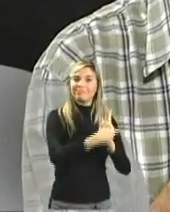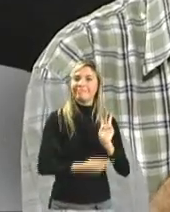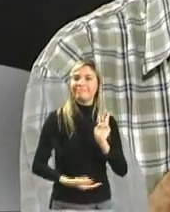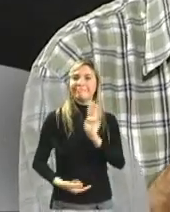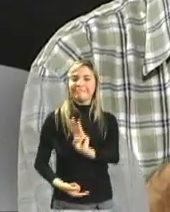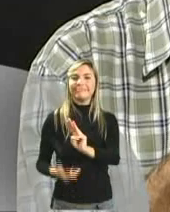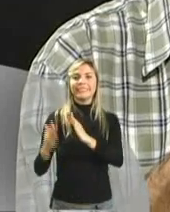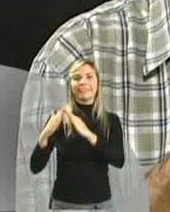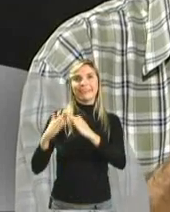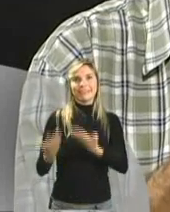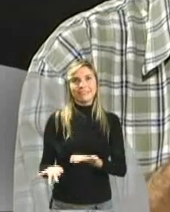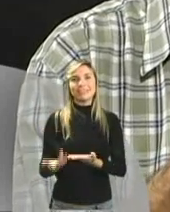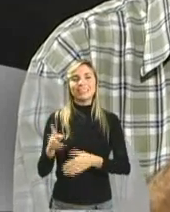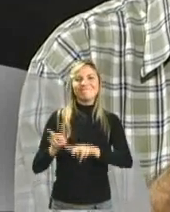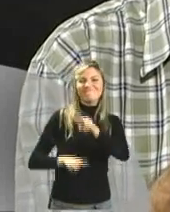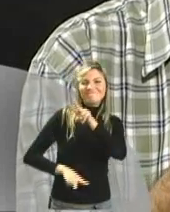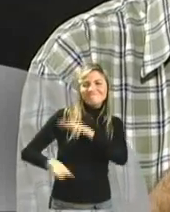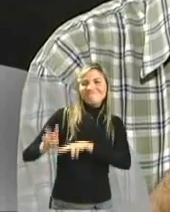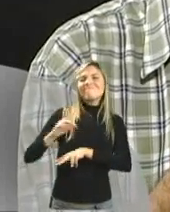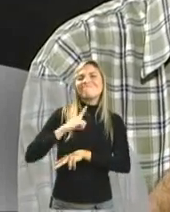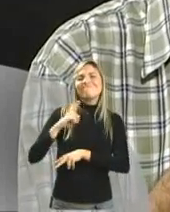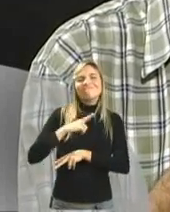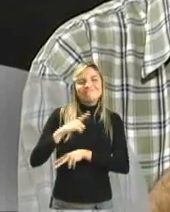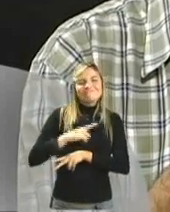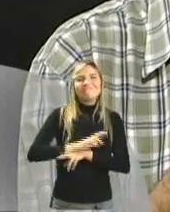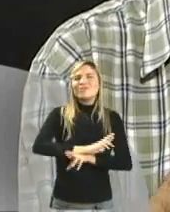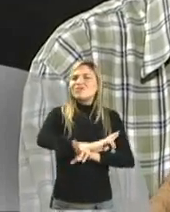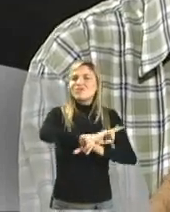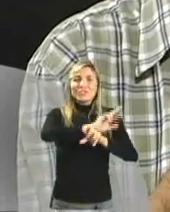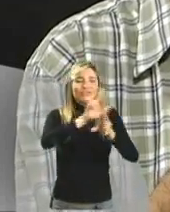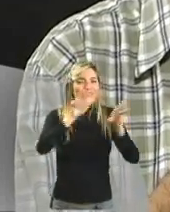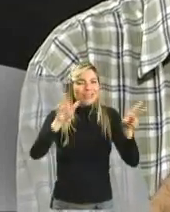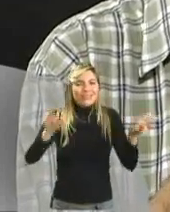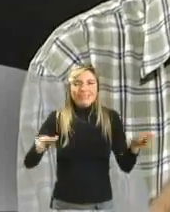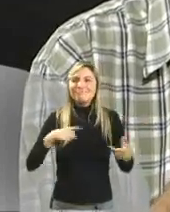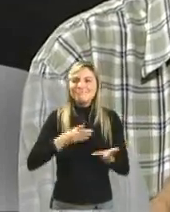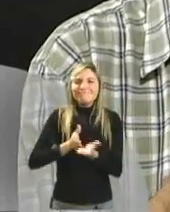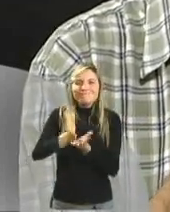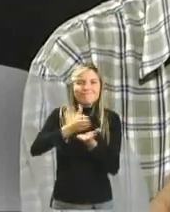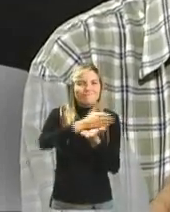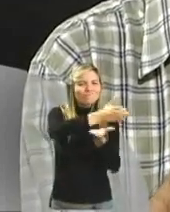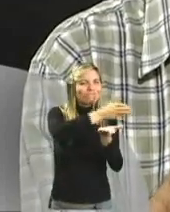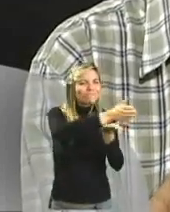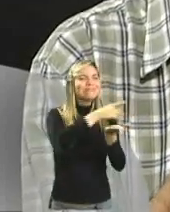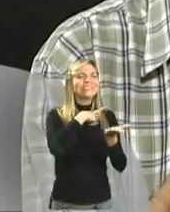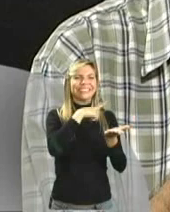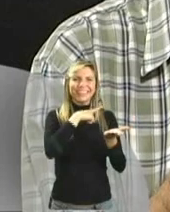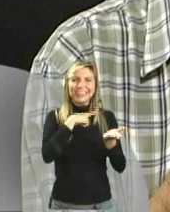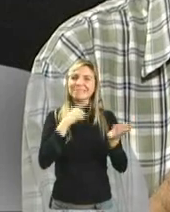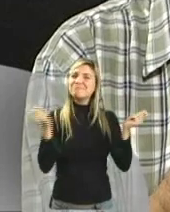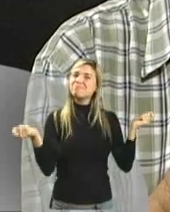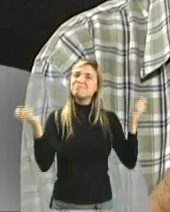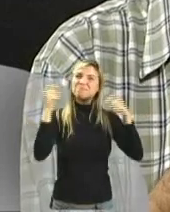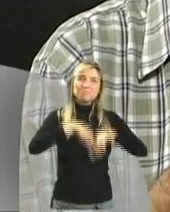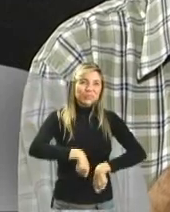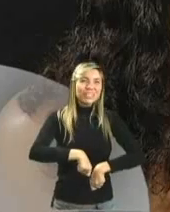instituição. Nós fomos então vendo que tinham vários campos que davam para ser